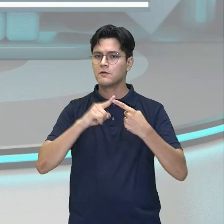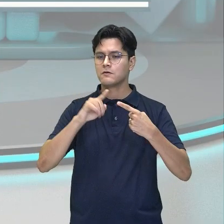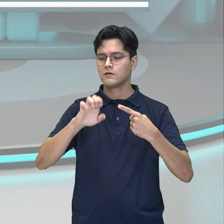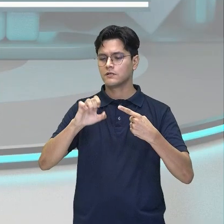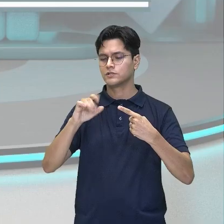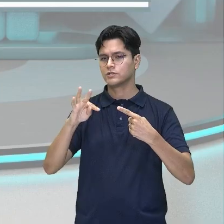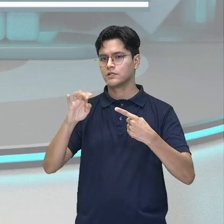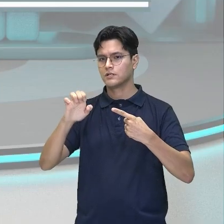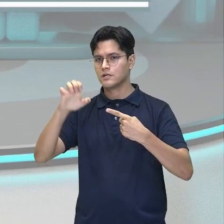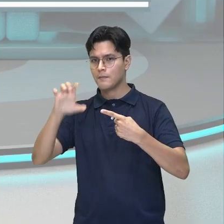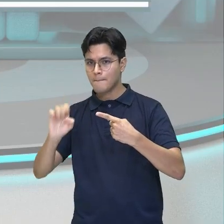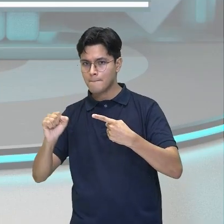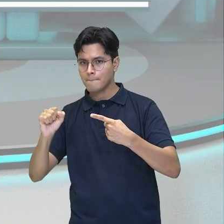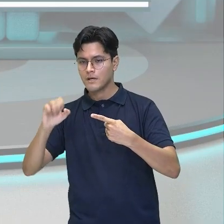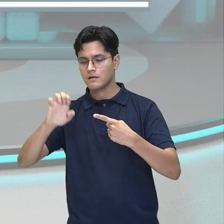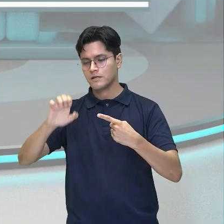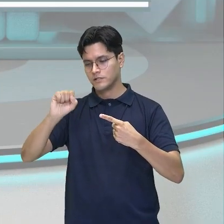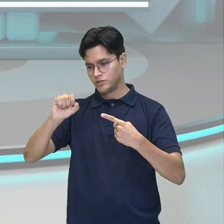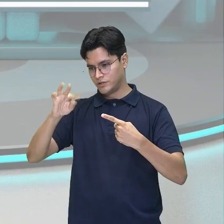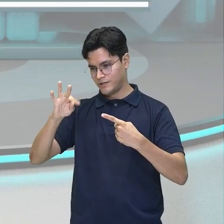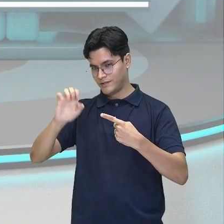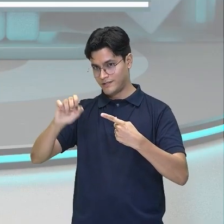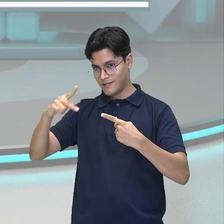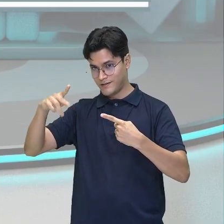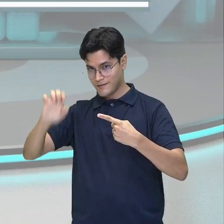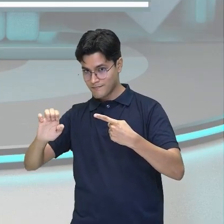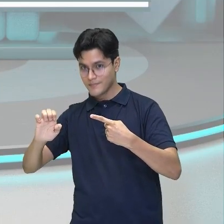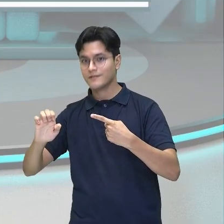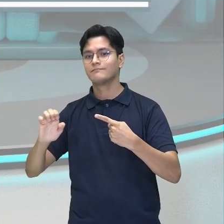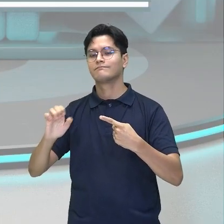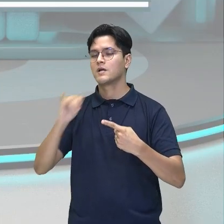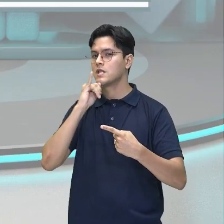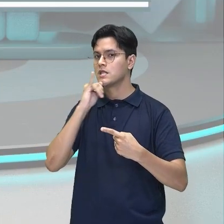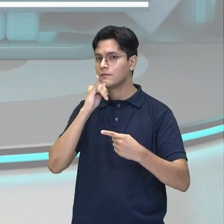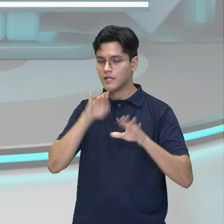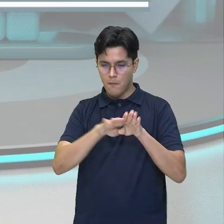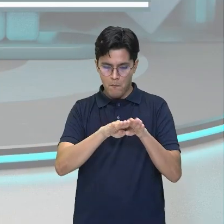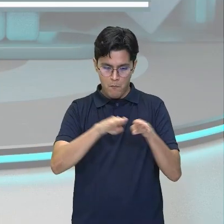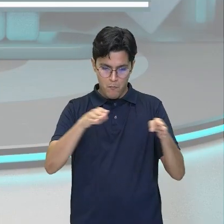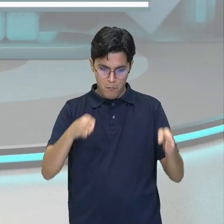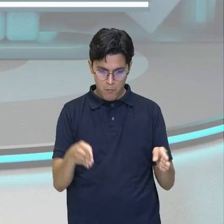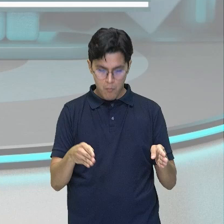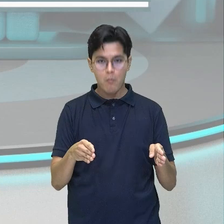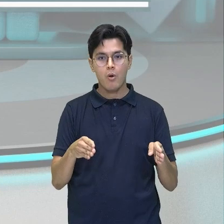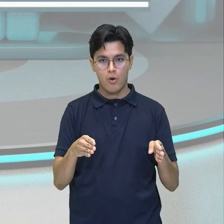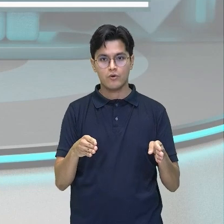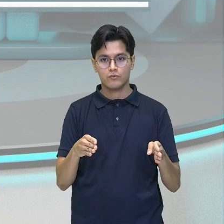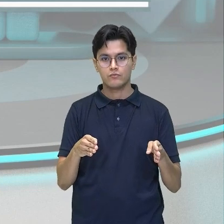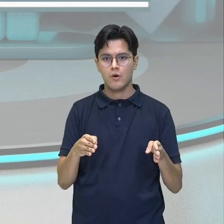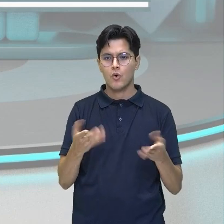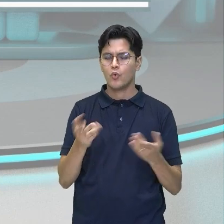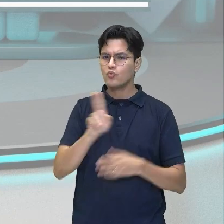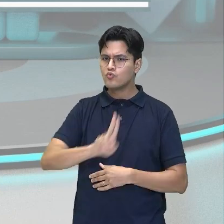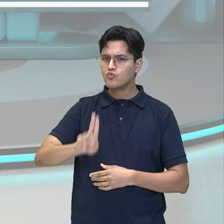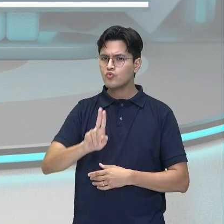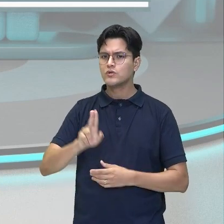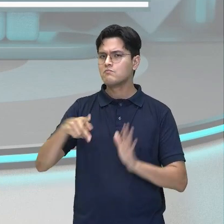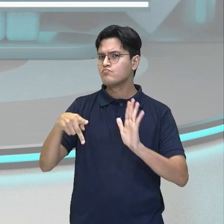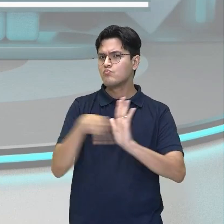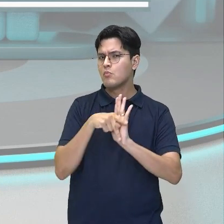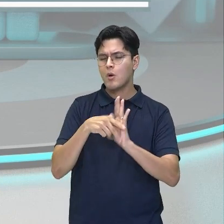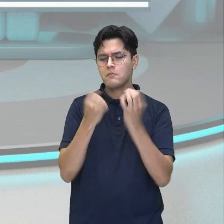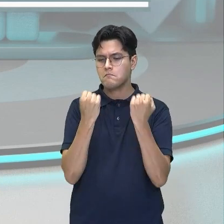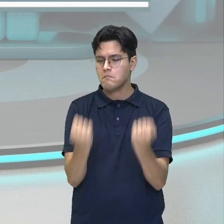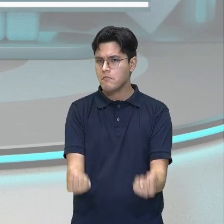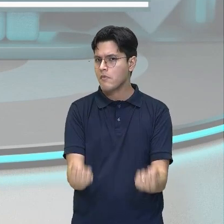de blocos, né, onde você utiliza o seu peso corporal para fazer essa resistência. Temos a presença do jump, onde